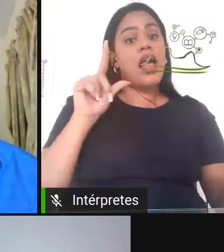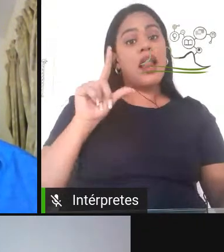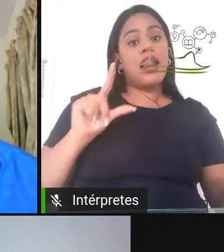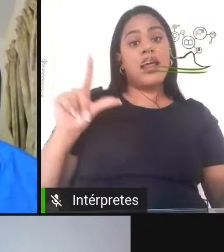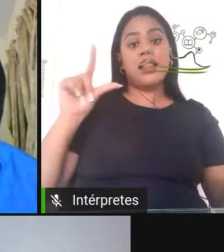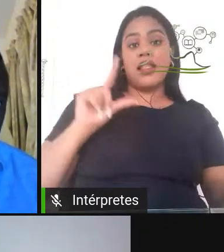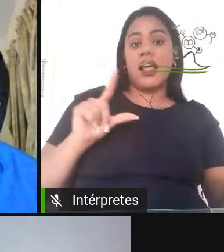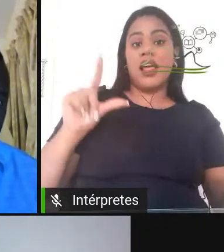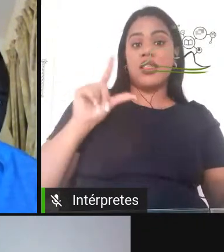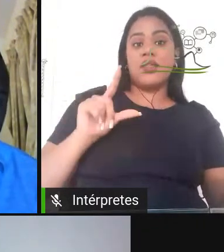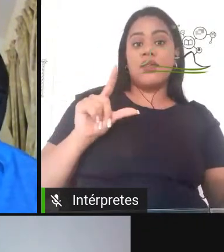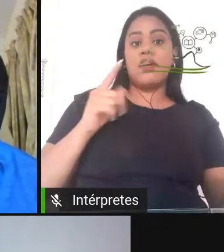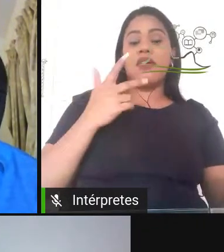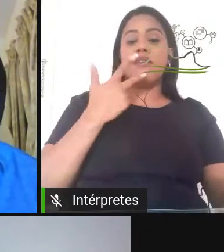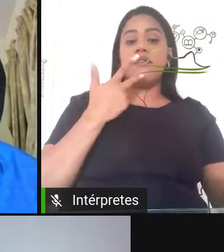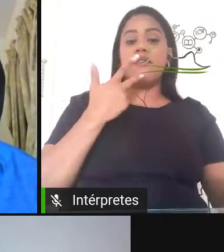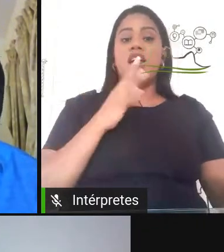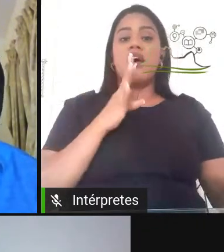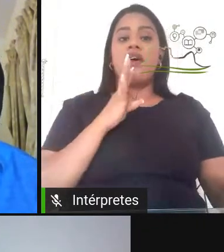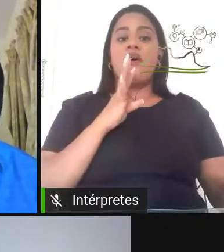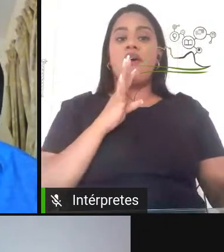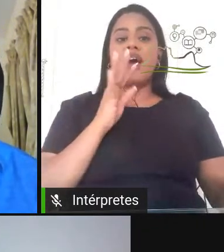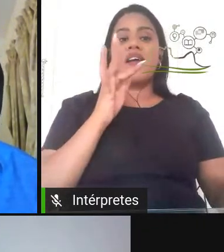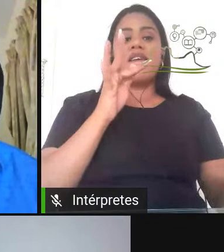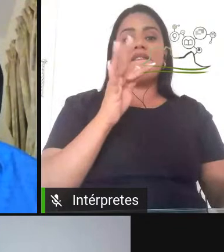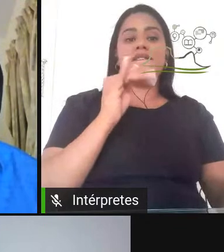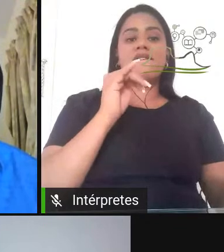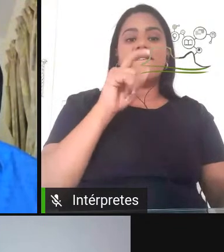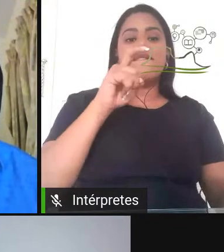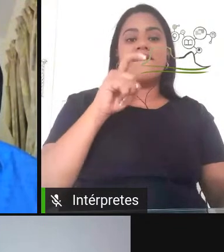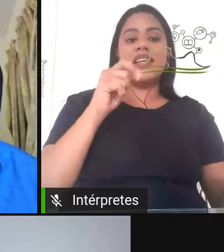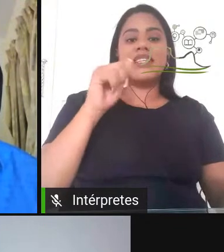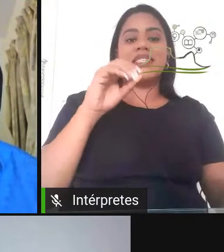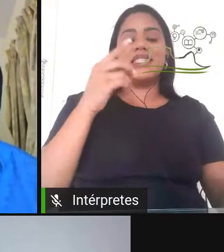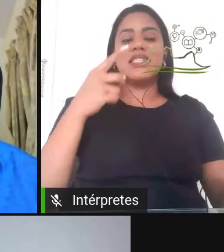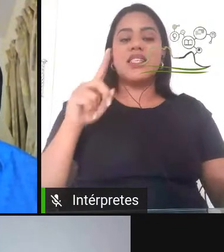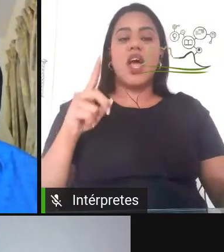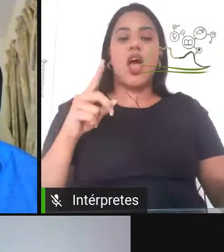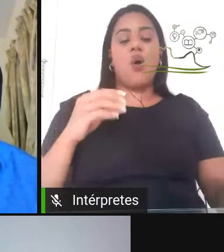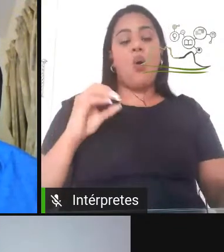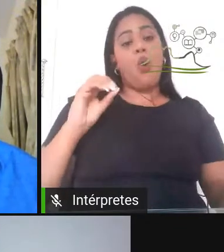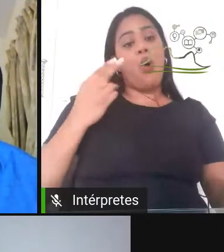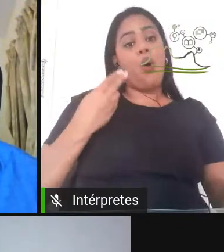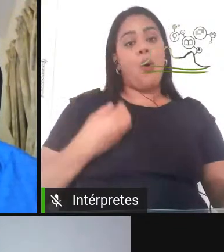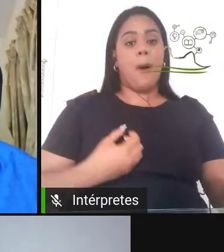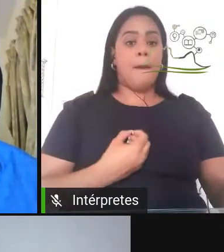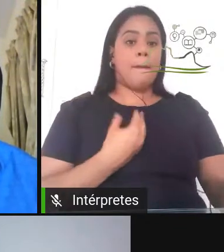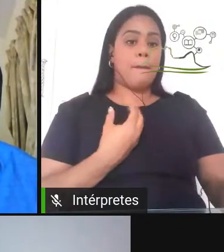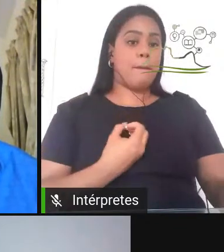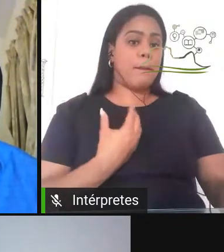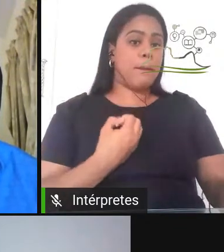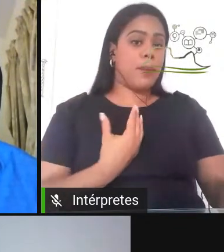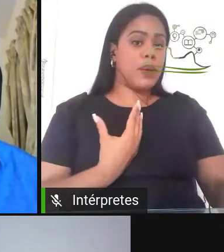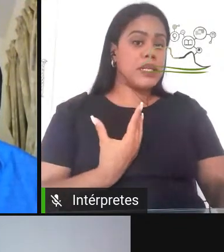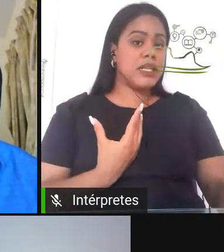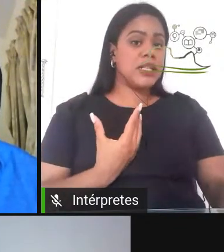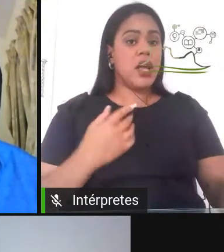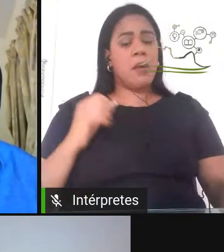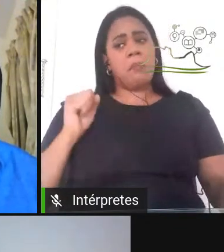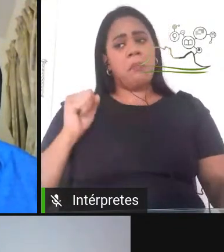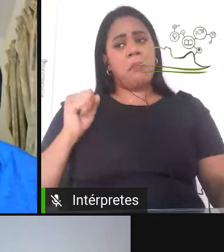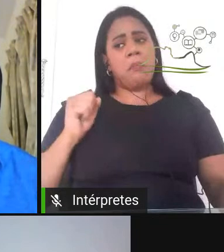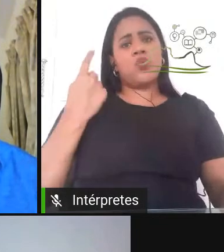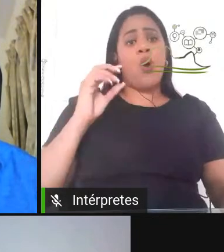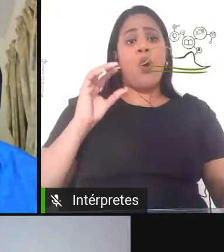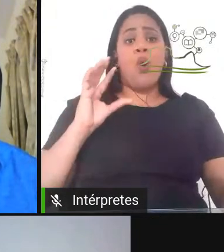na poesia, pode não ser comum a todos, quer dizer, pode não ser absoluto a todos, mas acho que é comum, pode ser comum também. Como é que, no